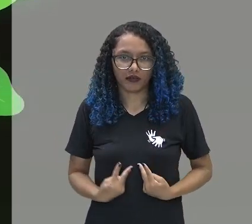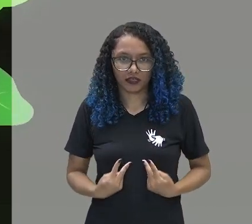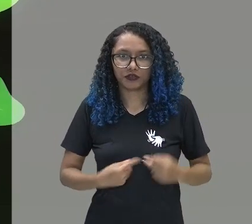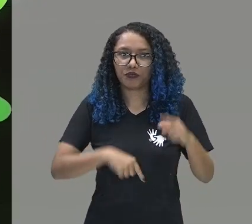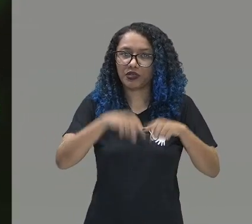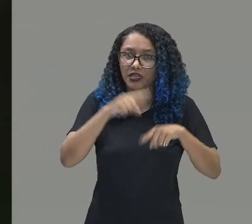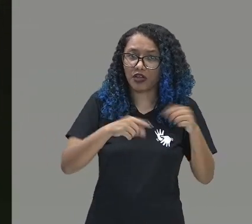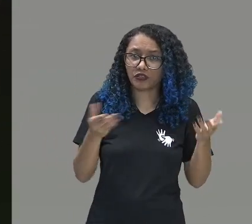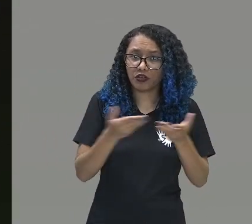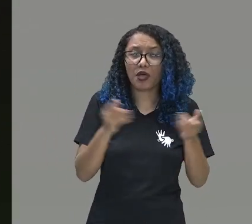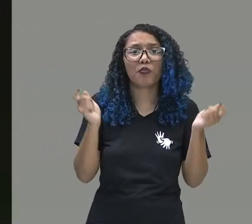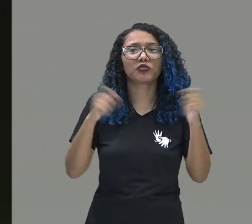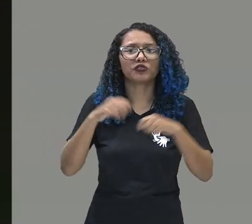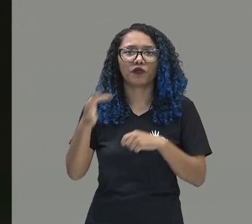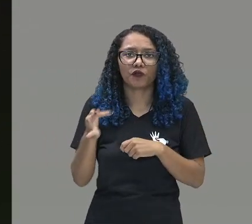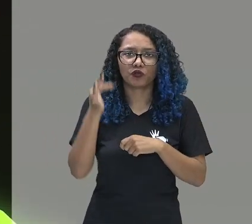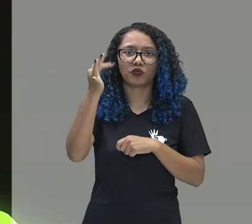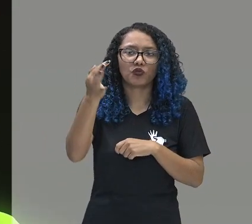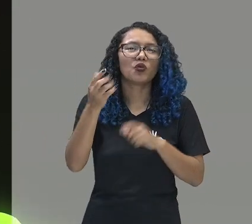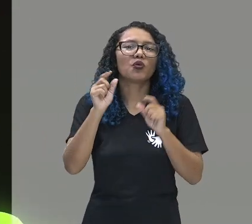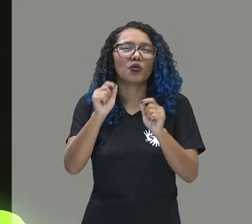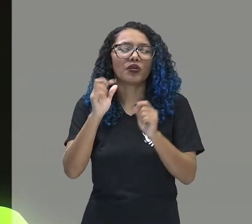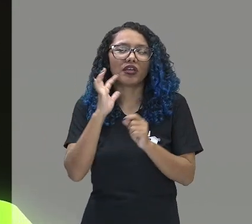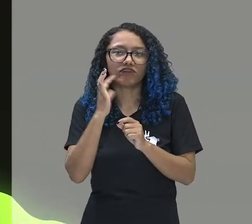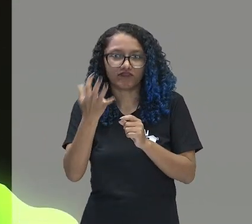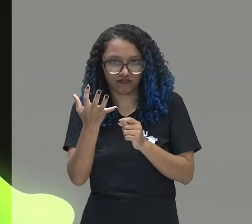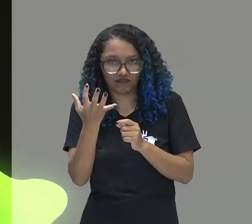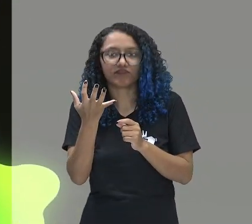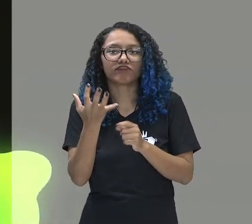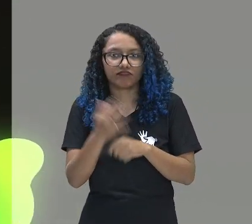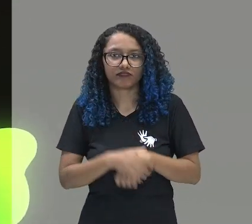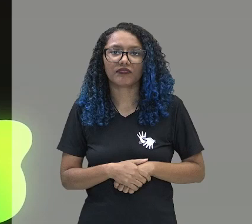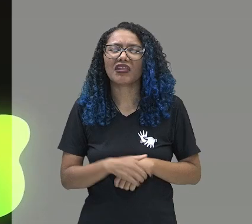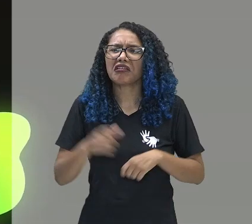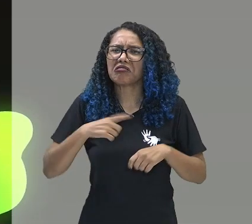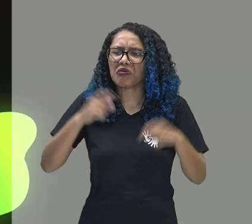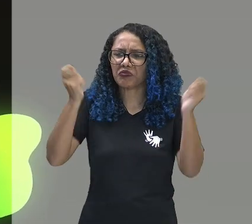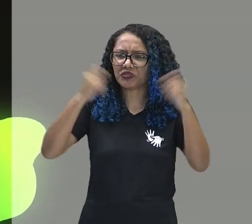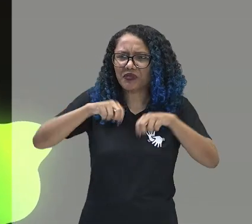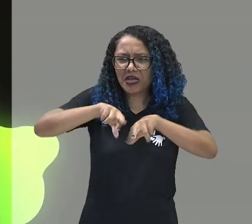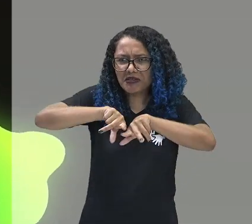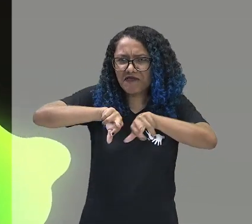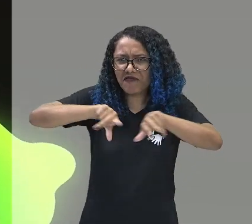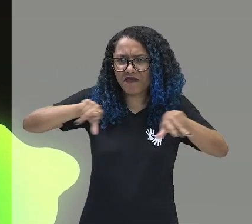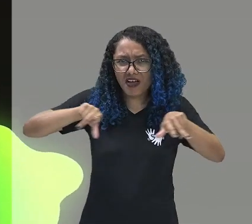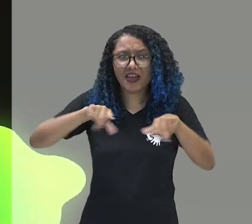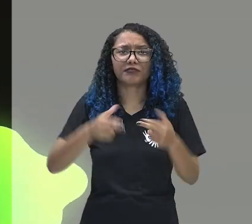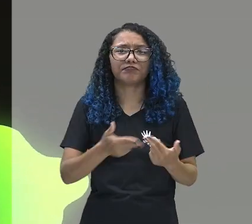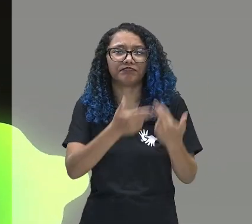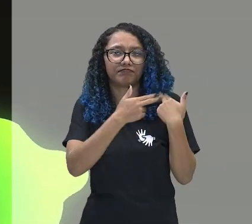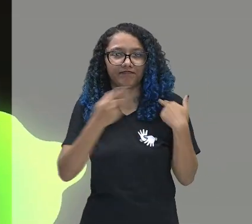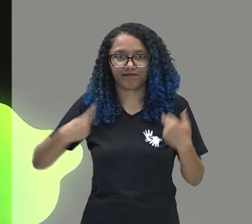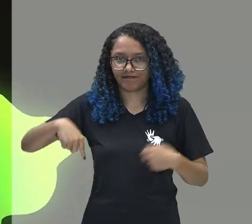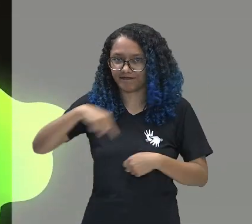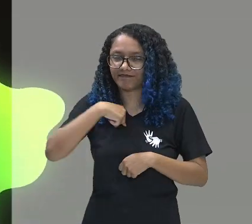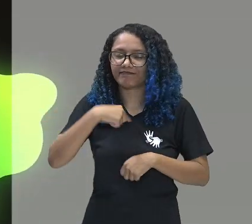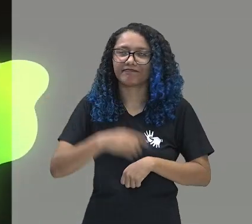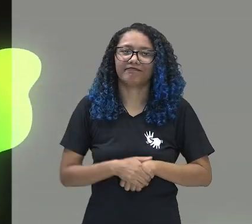podem ser as soluções de amanhã, e o futuro, com suas infinitas possibilidades, está em nossas